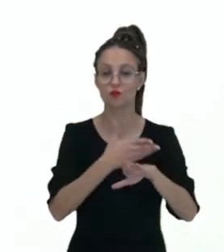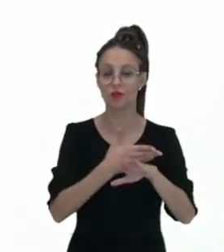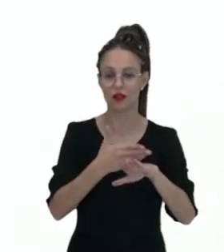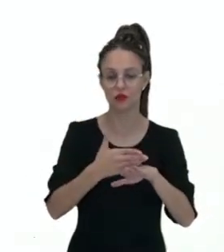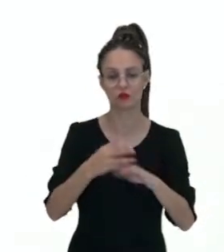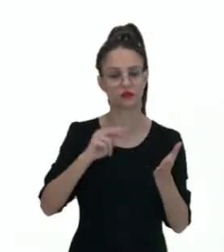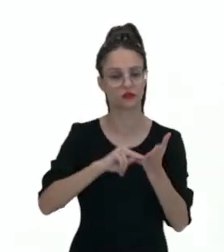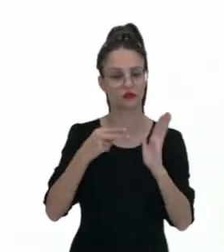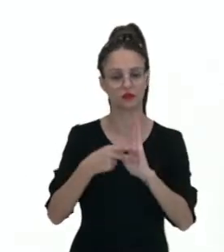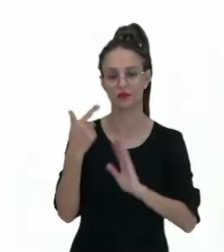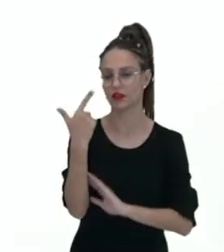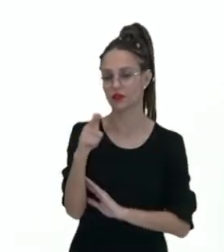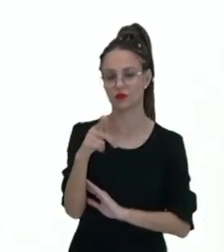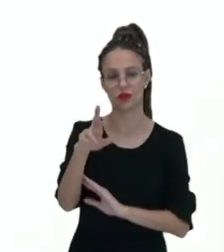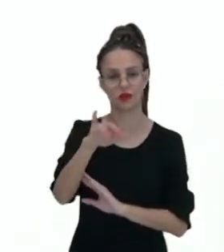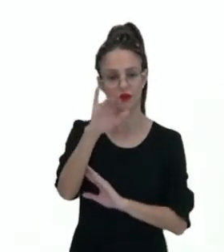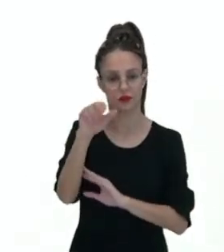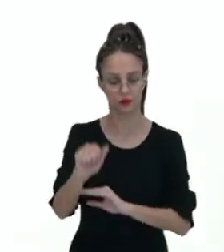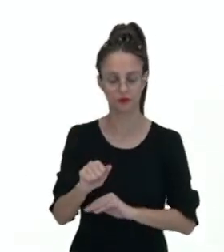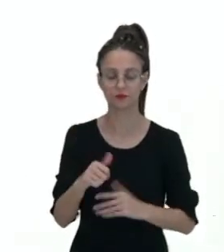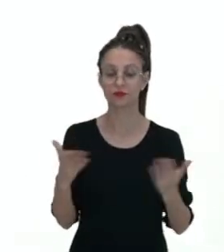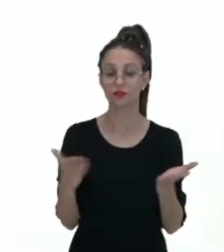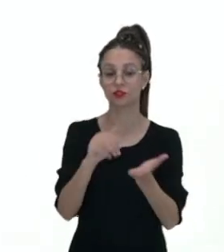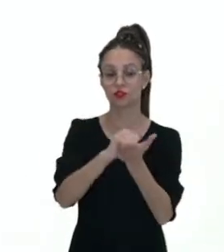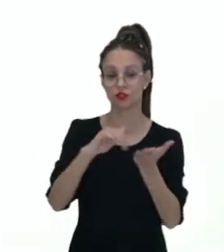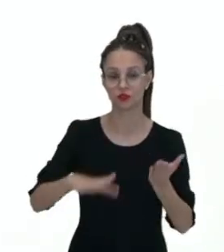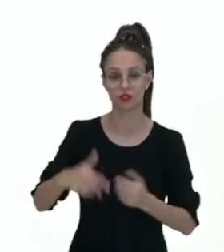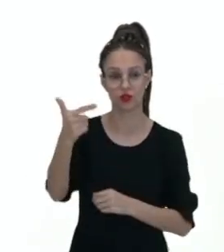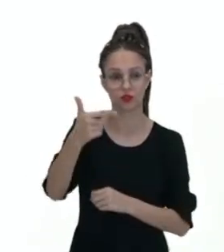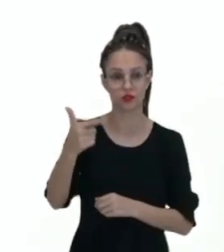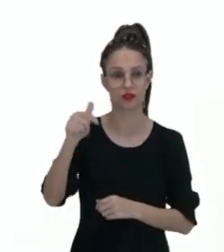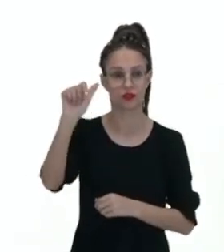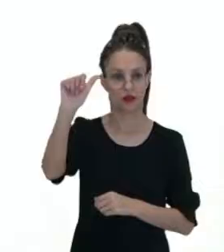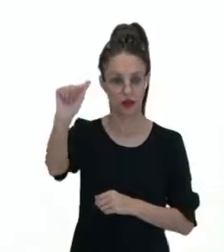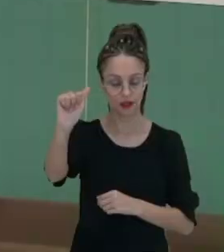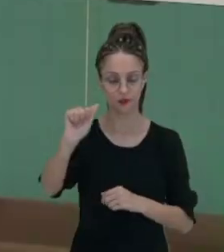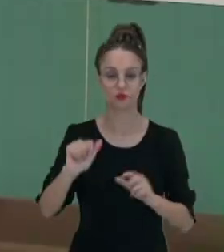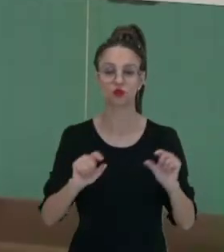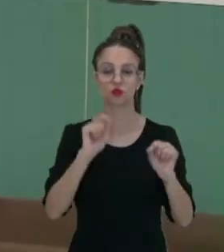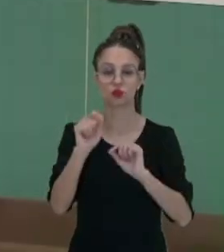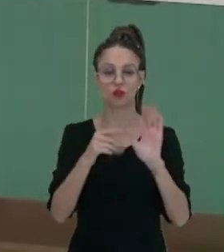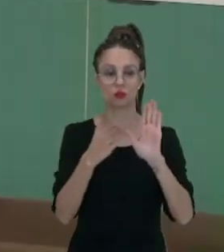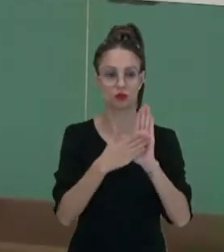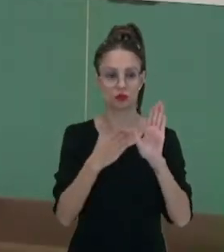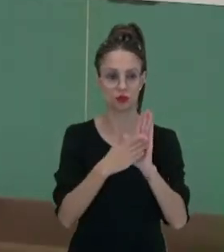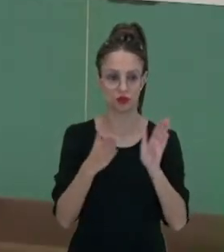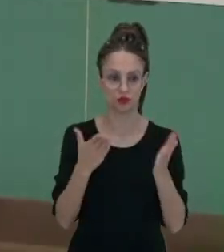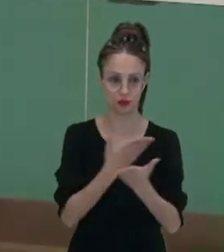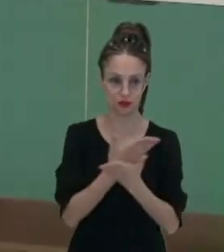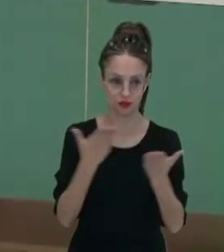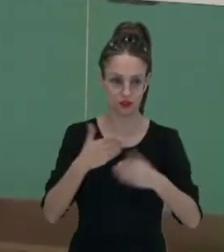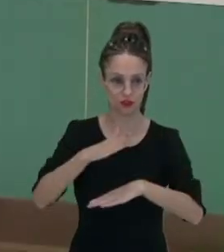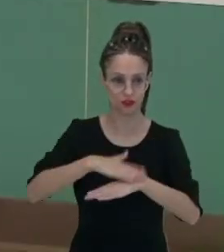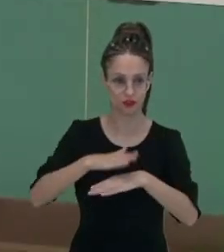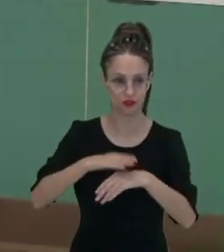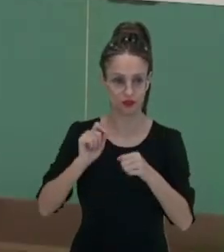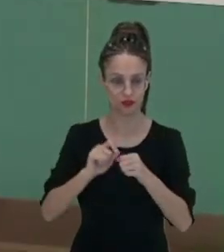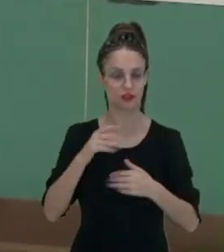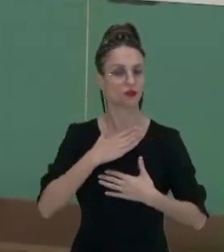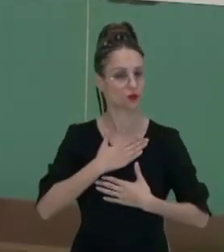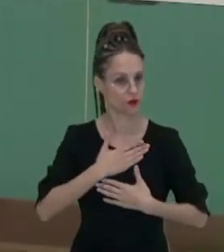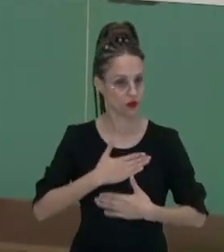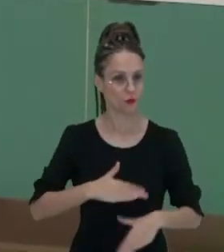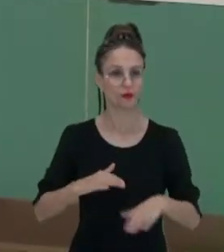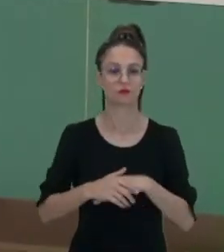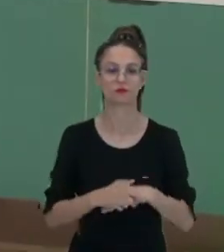rima. A atividade 2, letra A, tem a seguinte proposta, então, para você fazer aí com